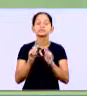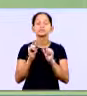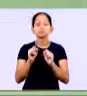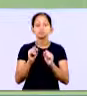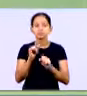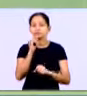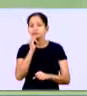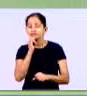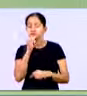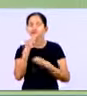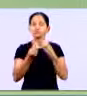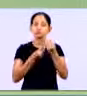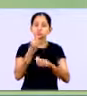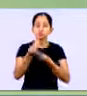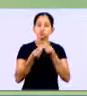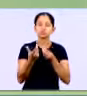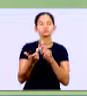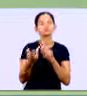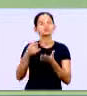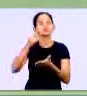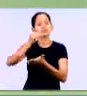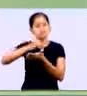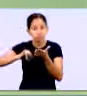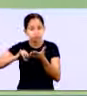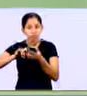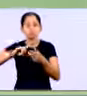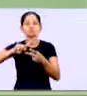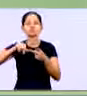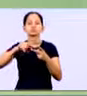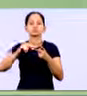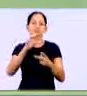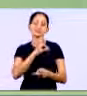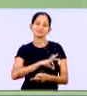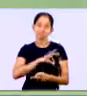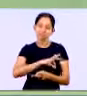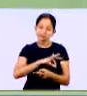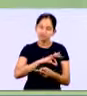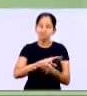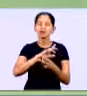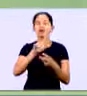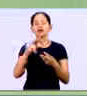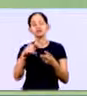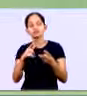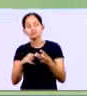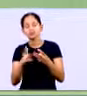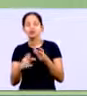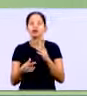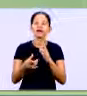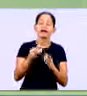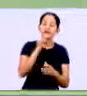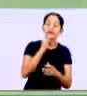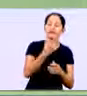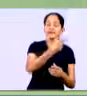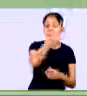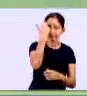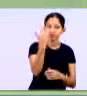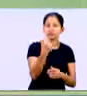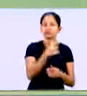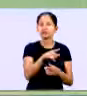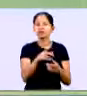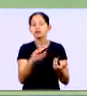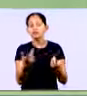fornecedores, os impostos e obrigações sociais, salários e obrigações, adiantamento de clientes,